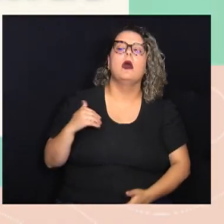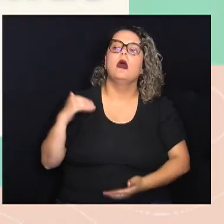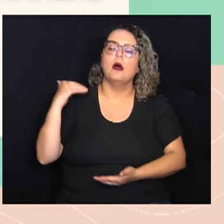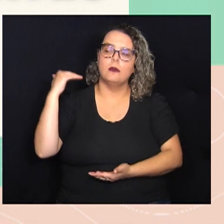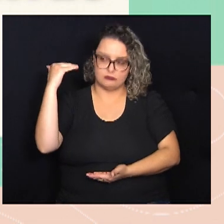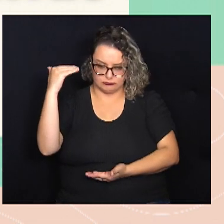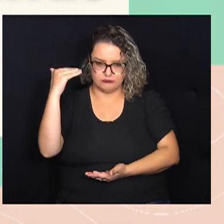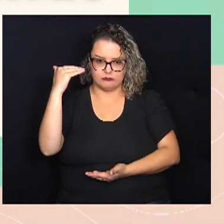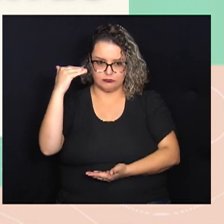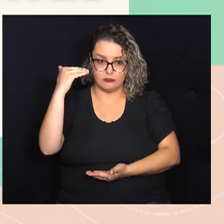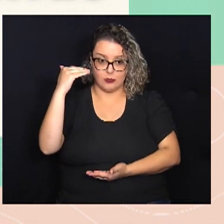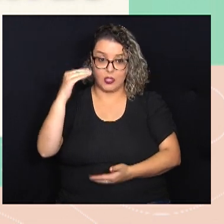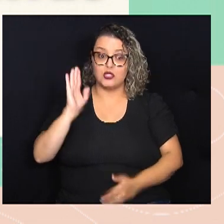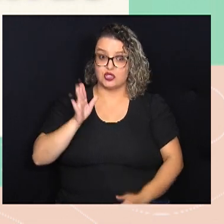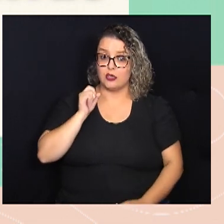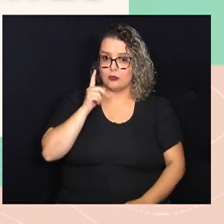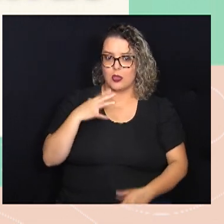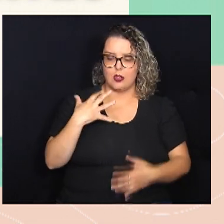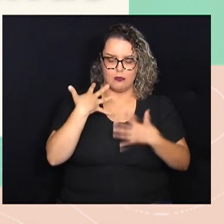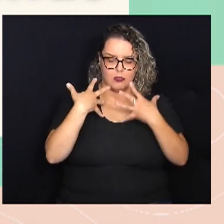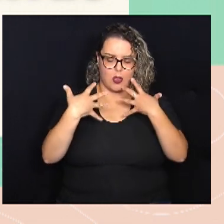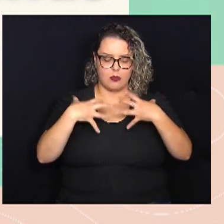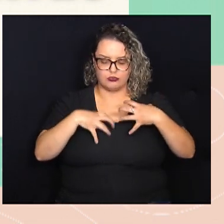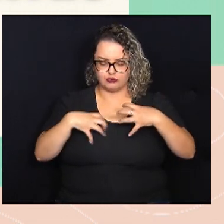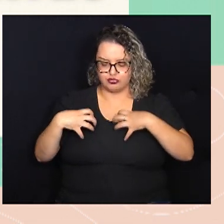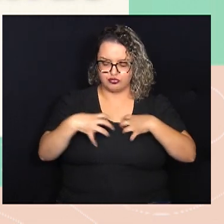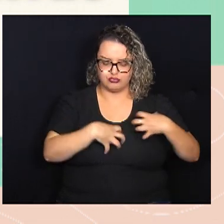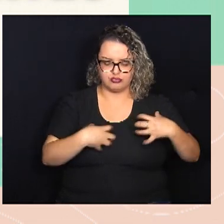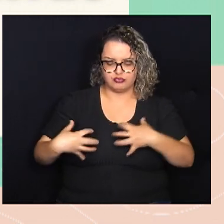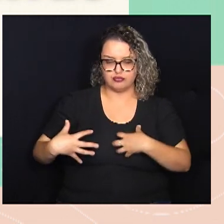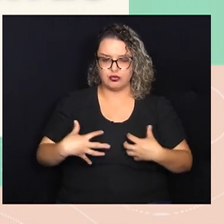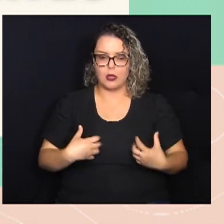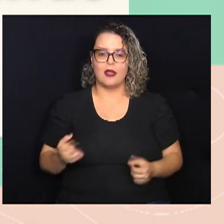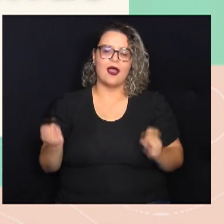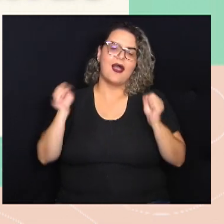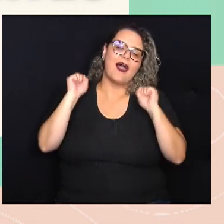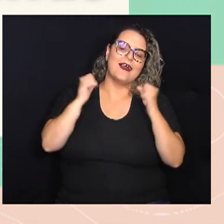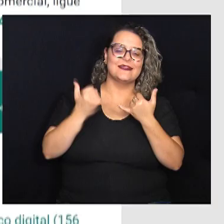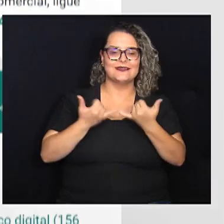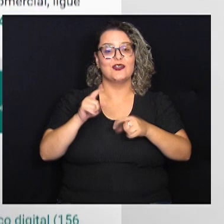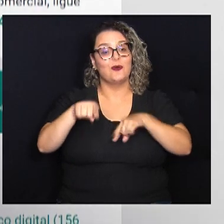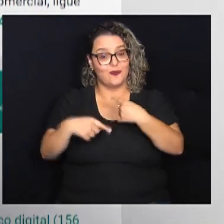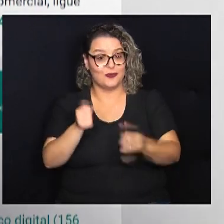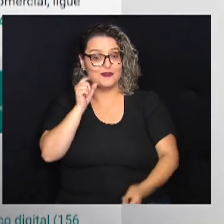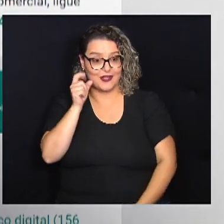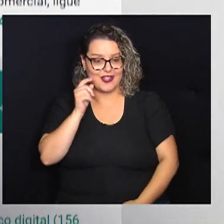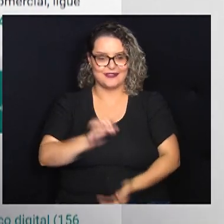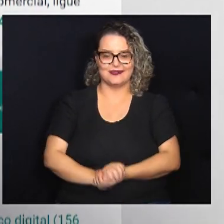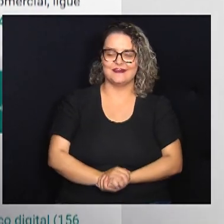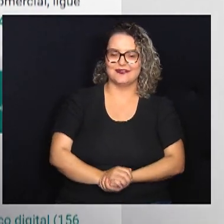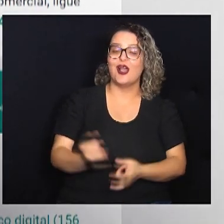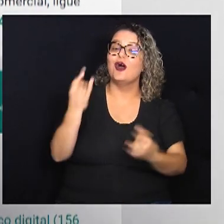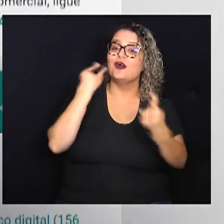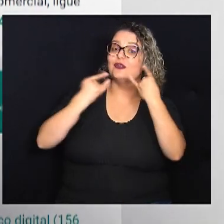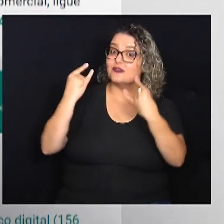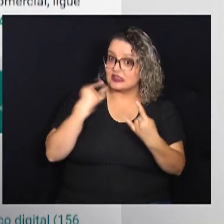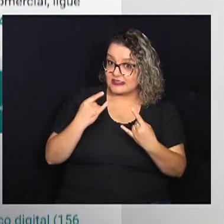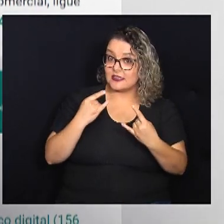E o Departamento de Proteção e Bem-Estar Animal tem 4 animais na lista de adoção de hoje. O Jô,